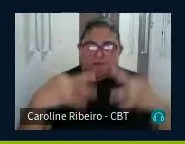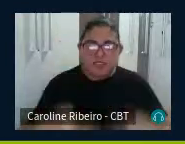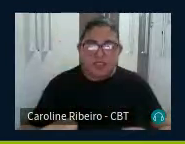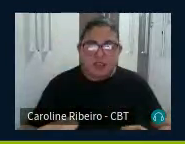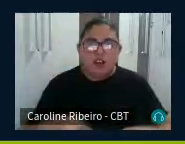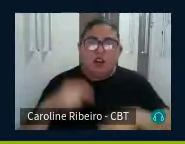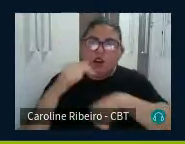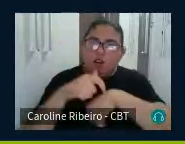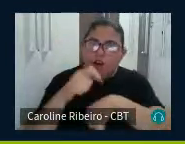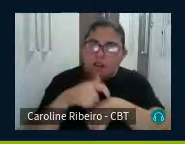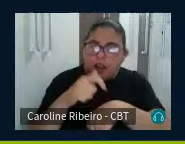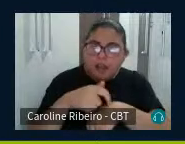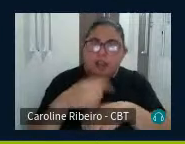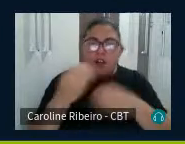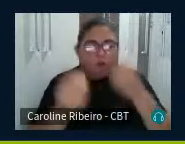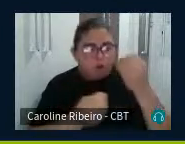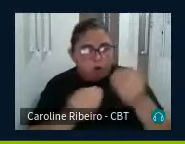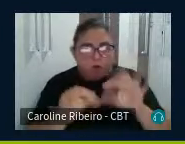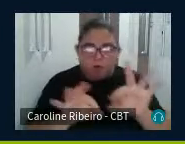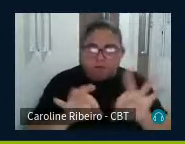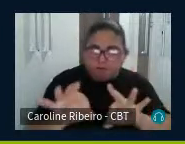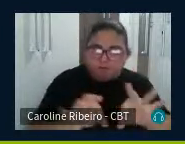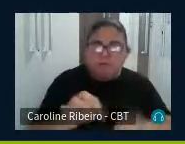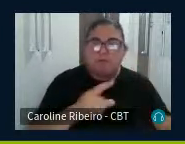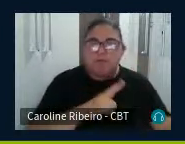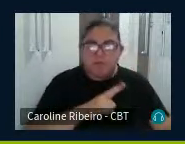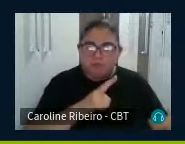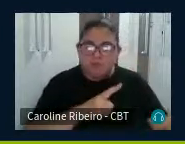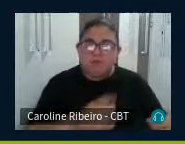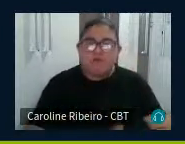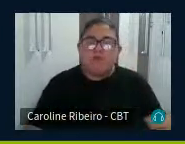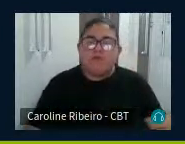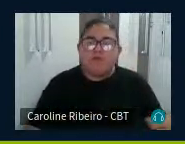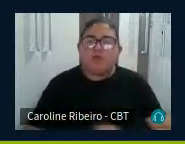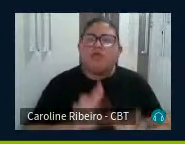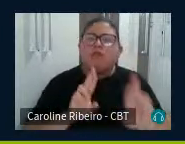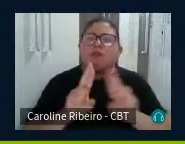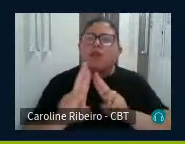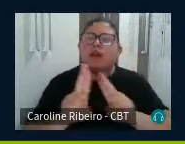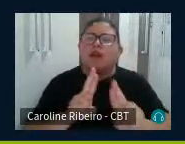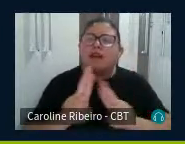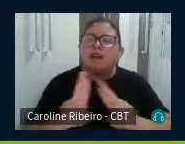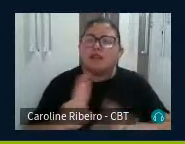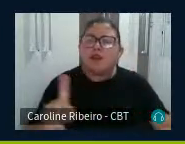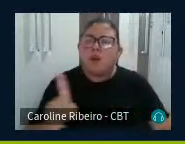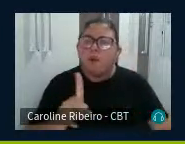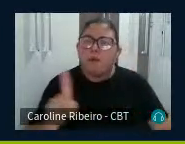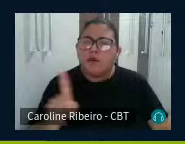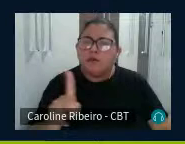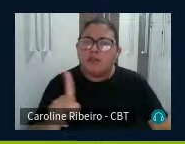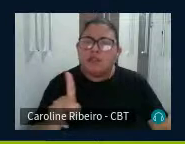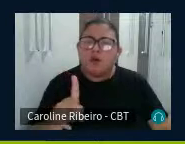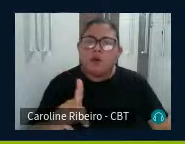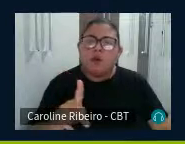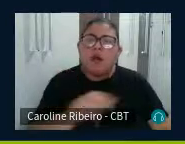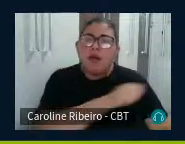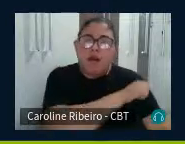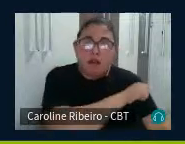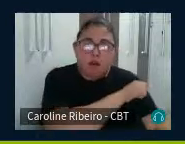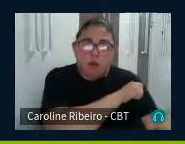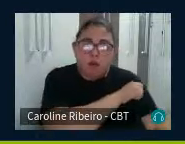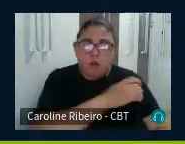e WhatsApp. Relação entre professores e alunos. No meu caso, a gente tinha mais contato,